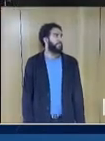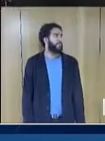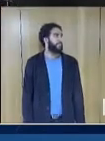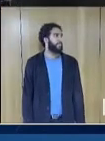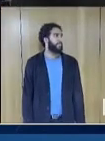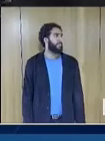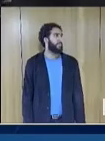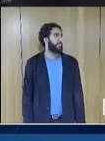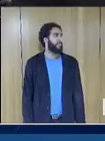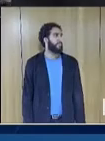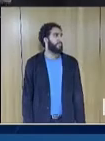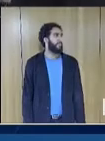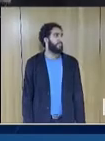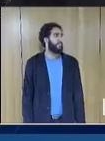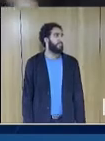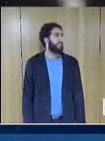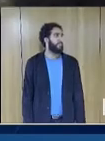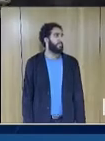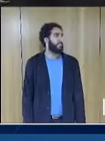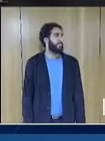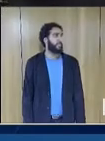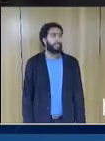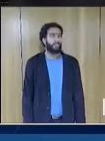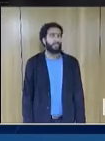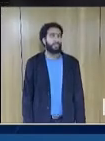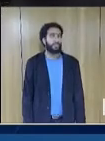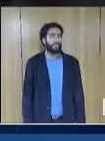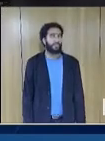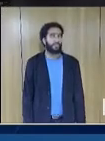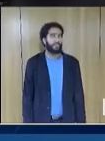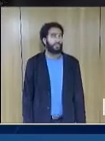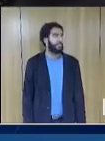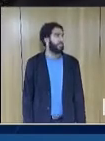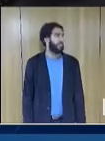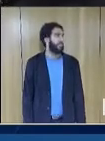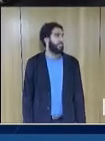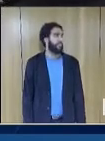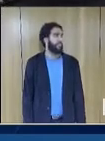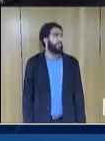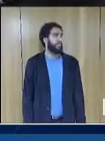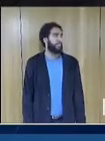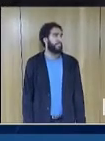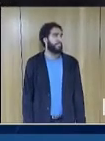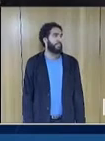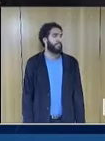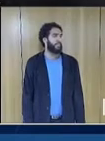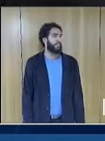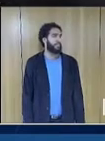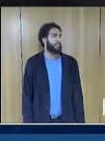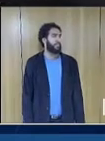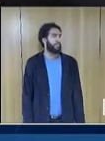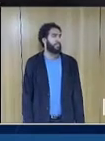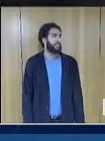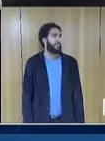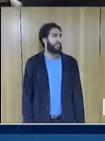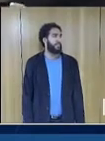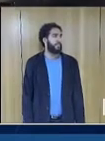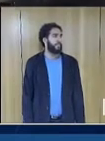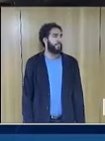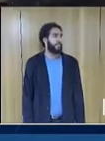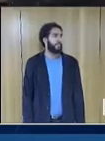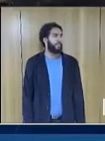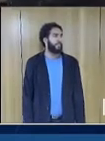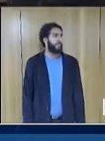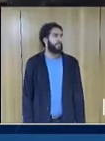e também dar qualquer informação, detalhes, né? Eu estou, assim, aqui bastante curiosa para poder ler